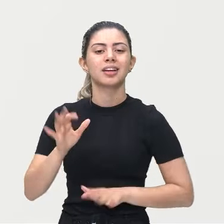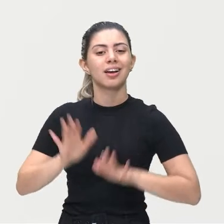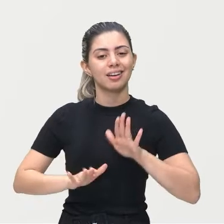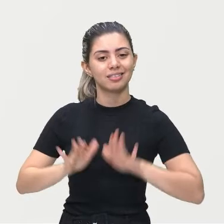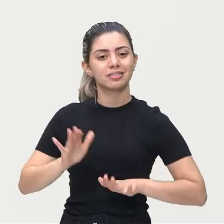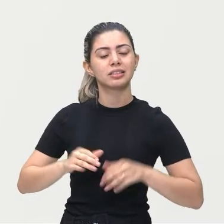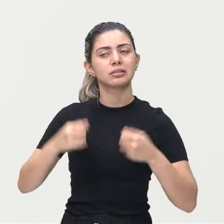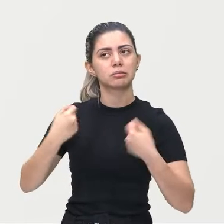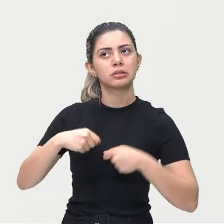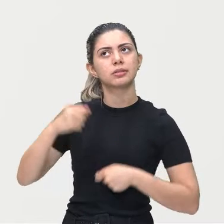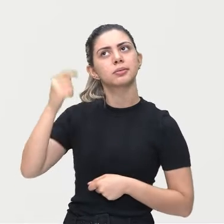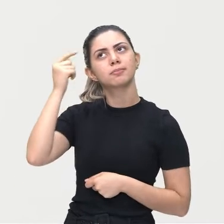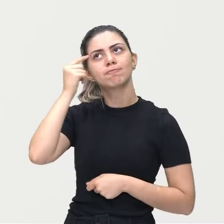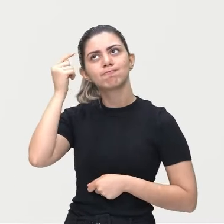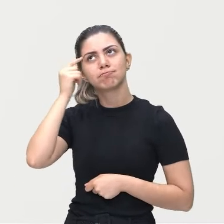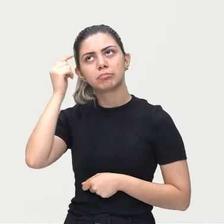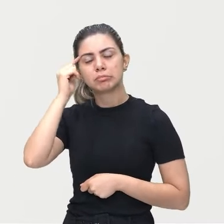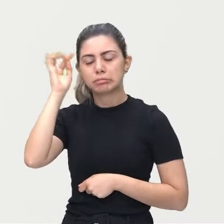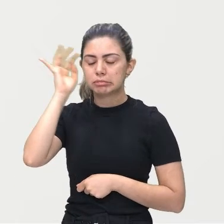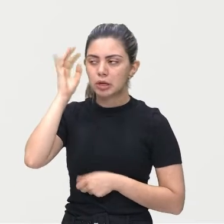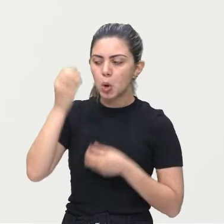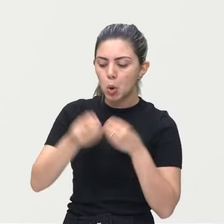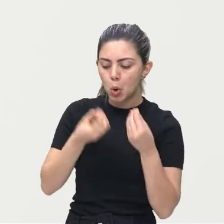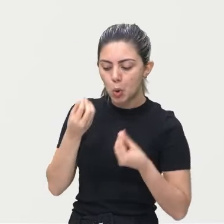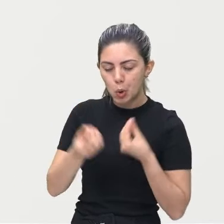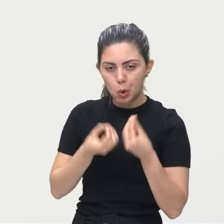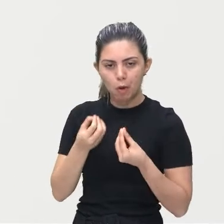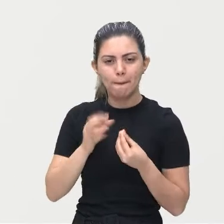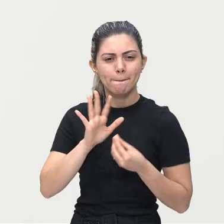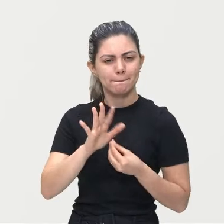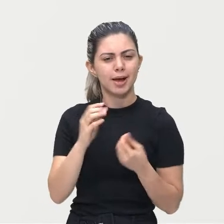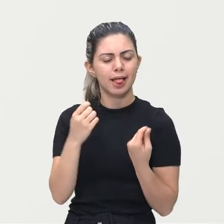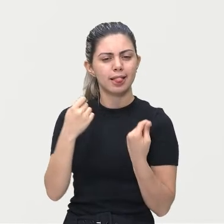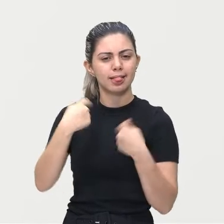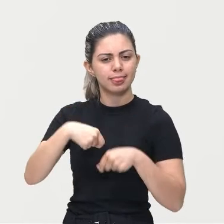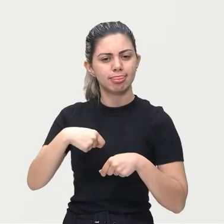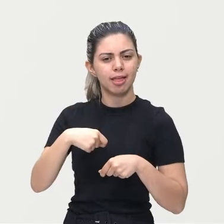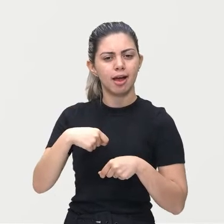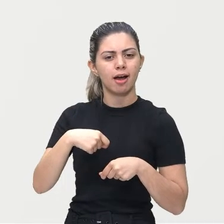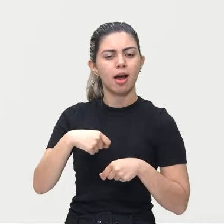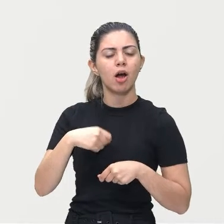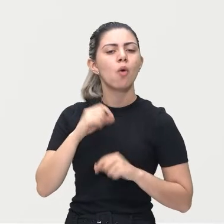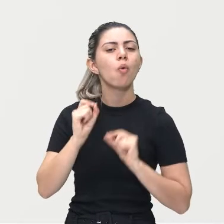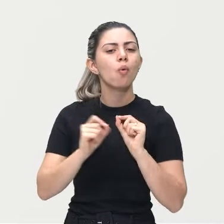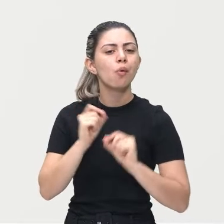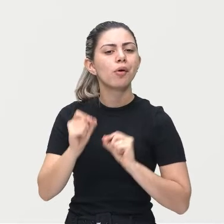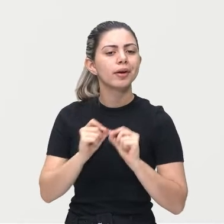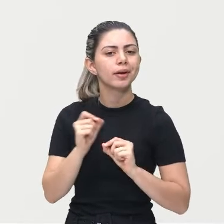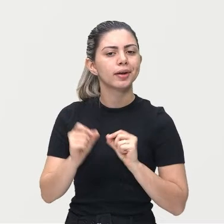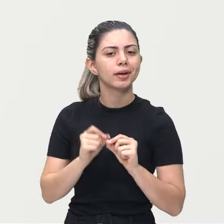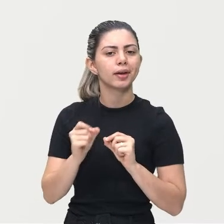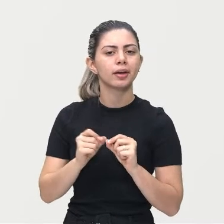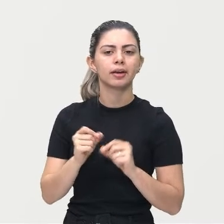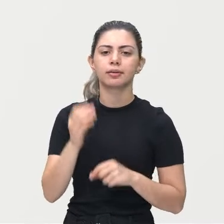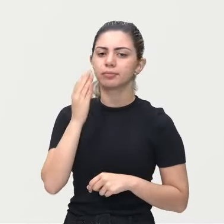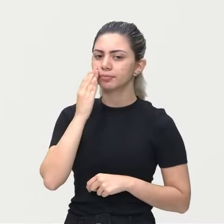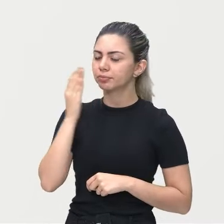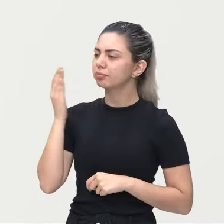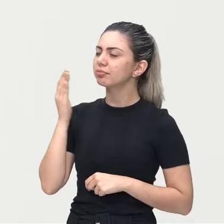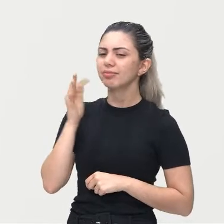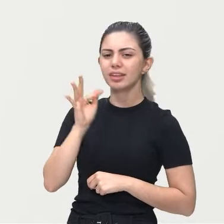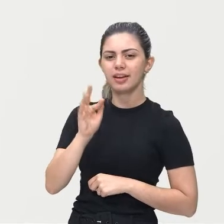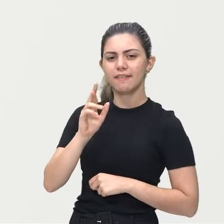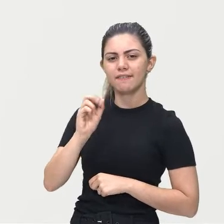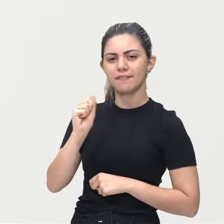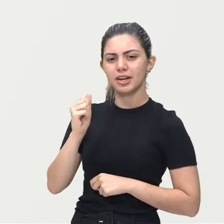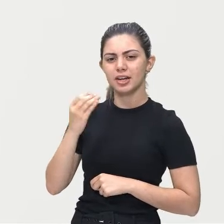ter que pensar mais, mas nós podemos buscar o que nós chamamos de frações equivalentes,